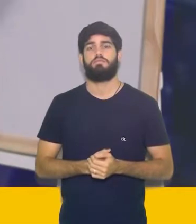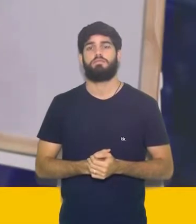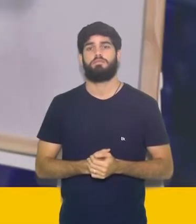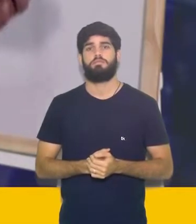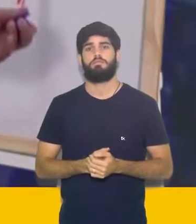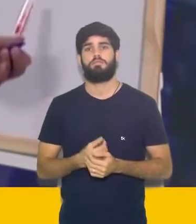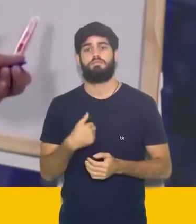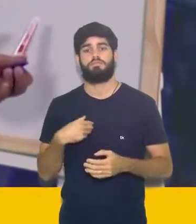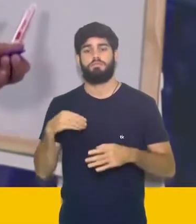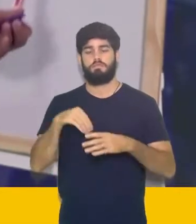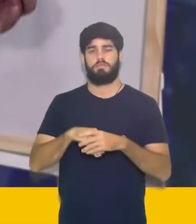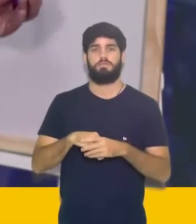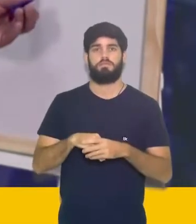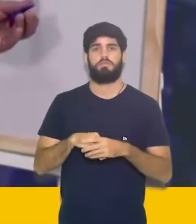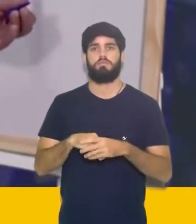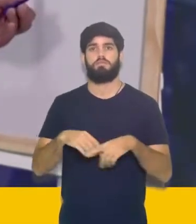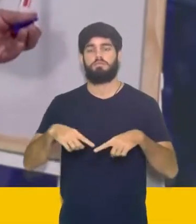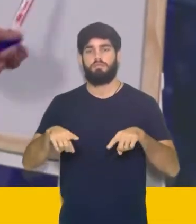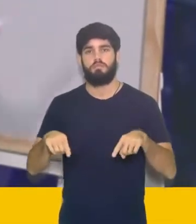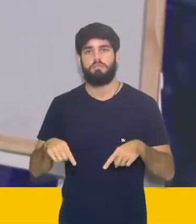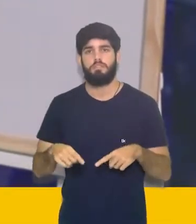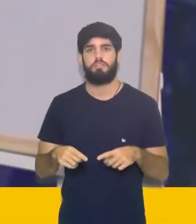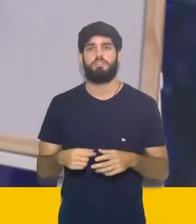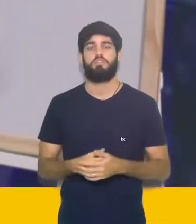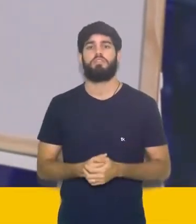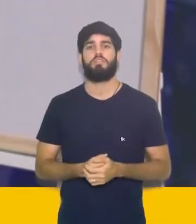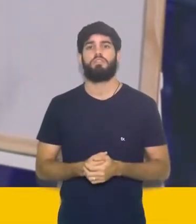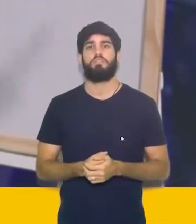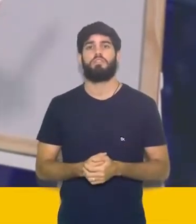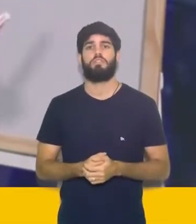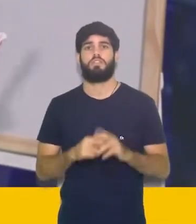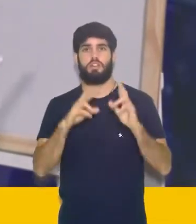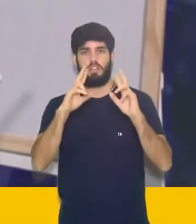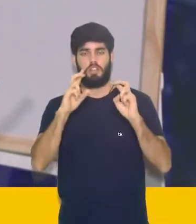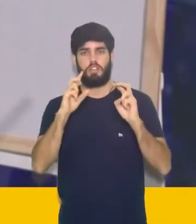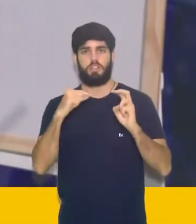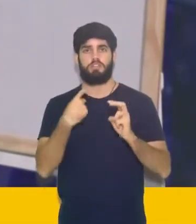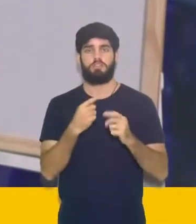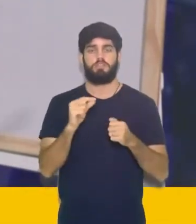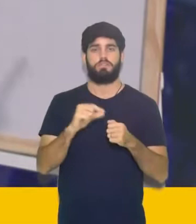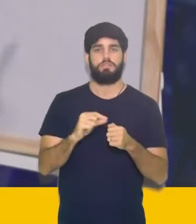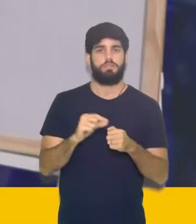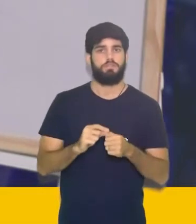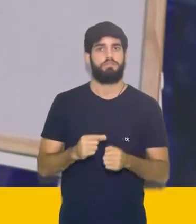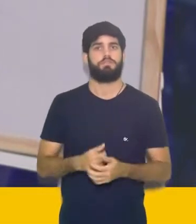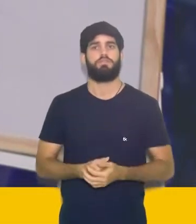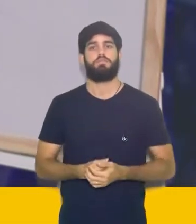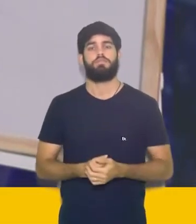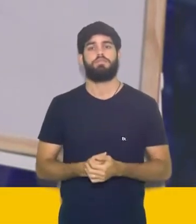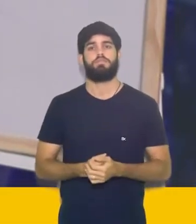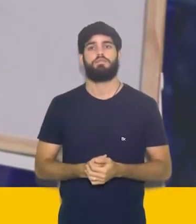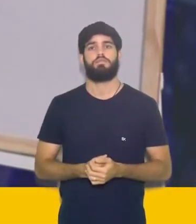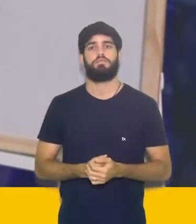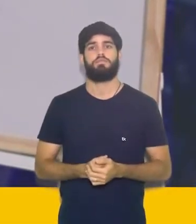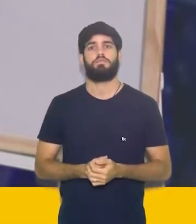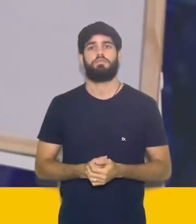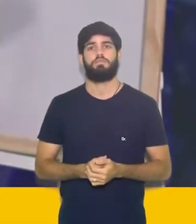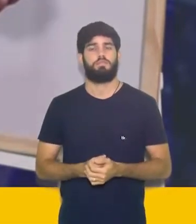tema. Quando eu estou em sala de aula, geralmente eu pergunto à turma, que tema a gente faz? Como vocês não estão aqui,